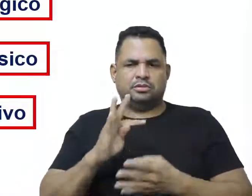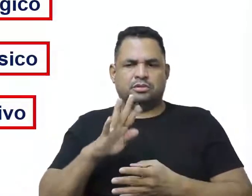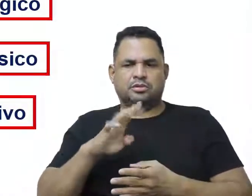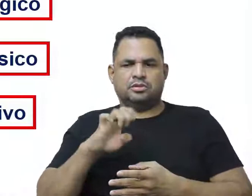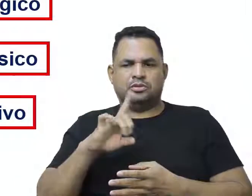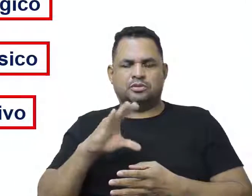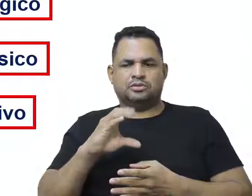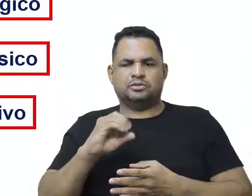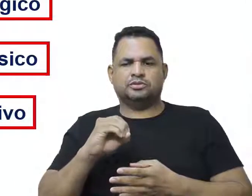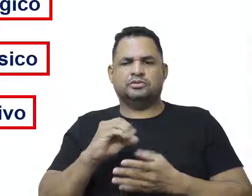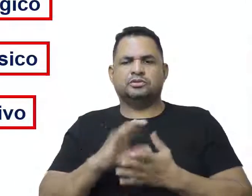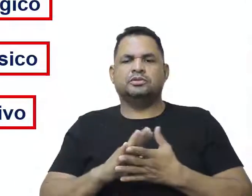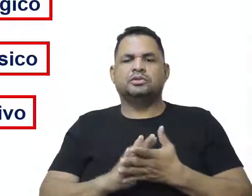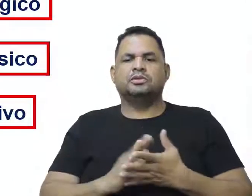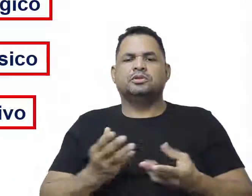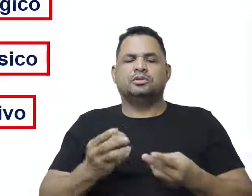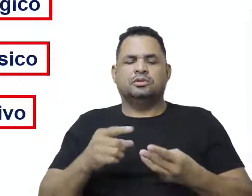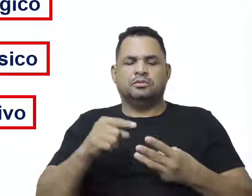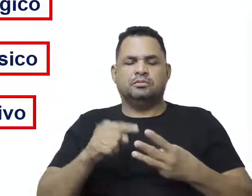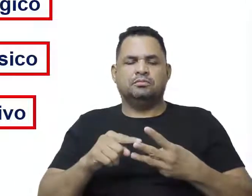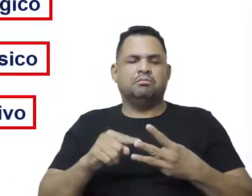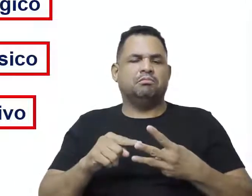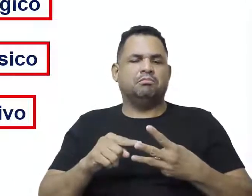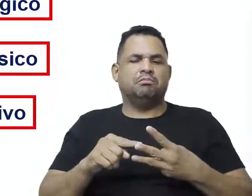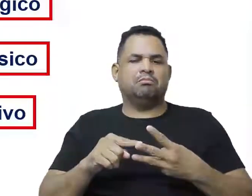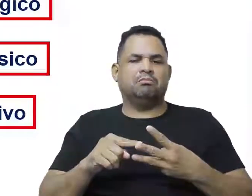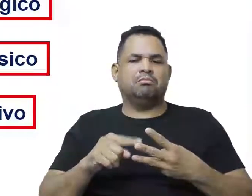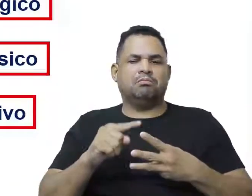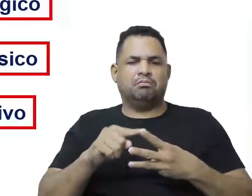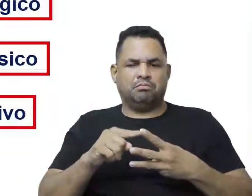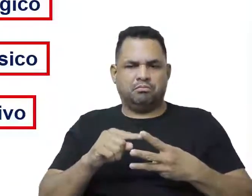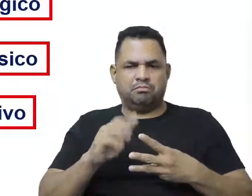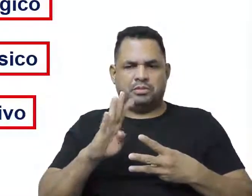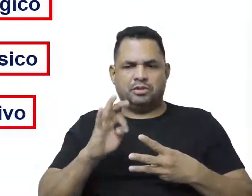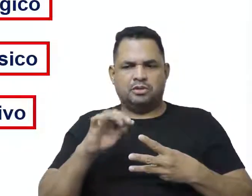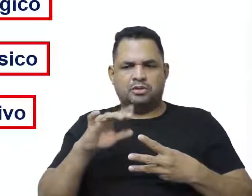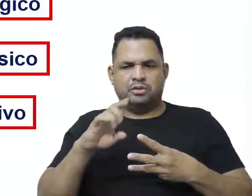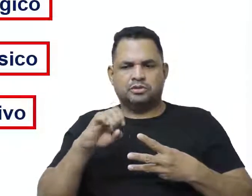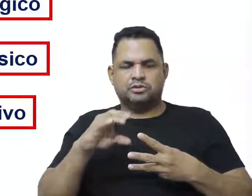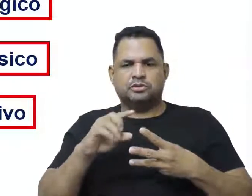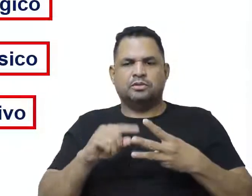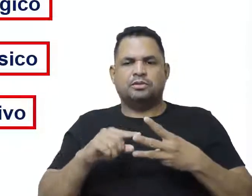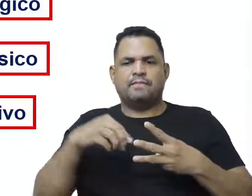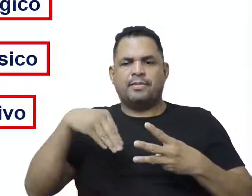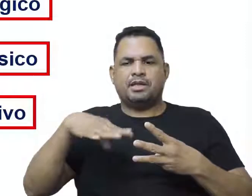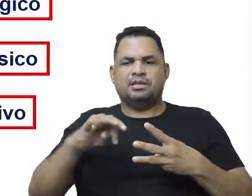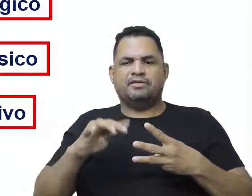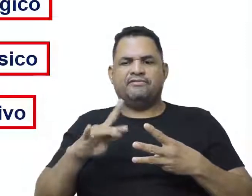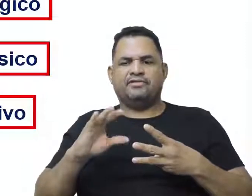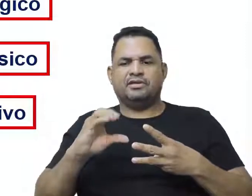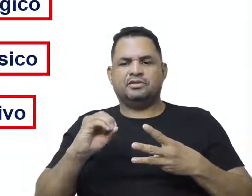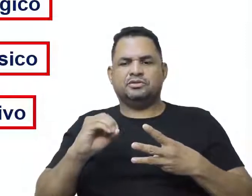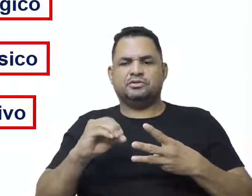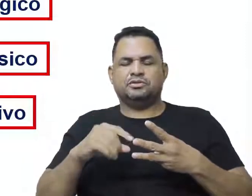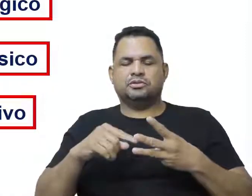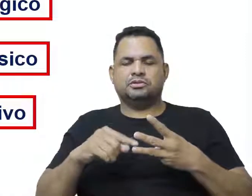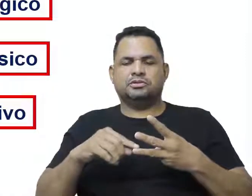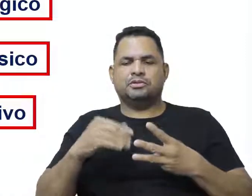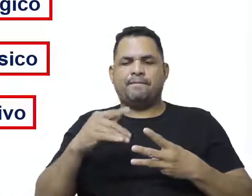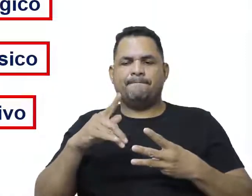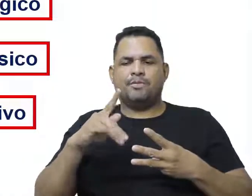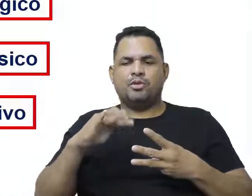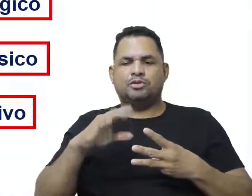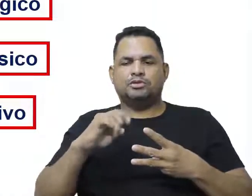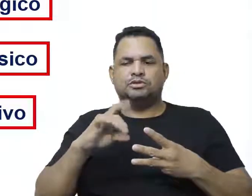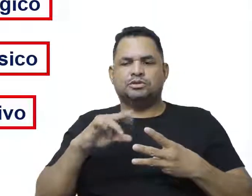teológico isso é importante tá o primeiro teológico segundo metafísica eo terceiro positivo o